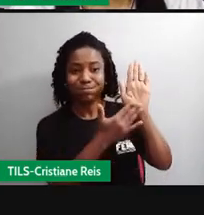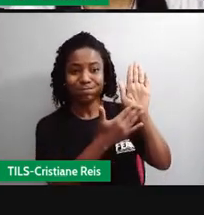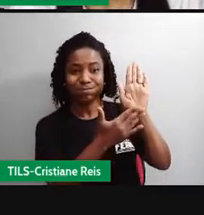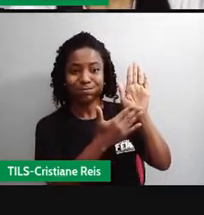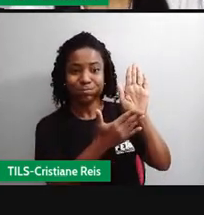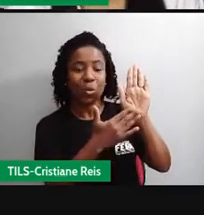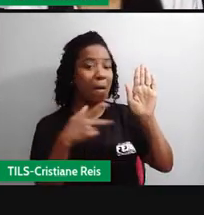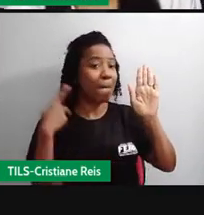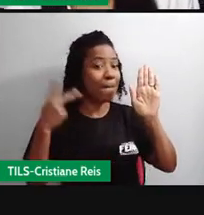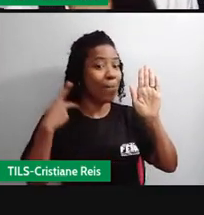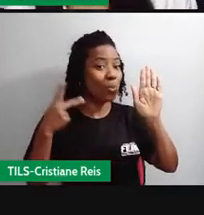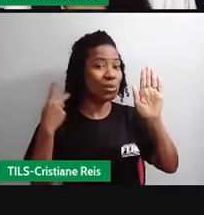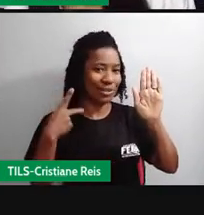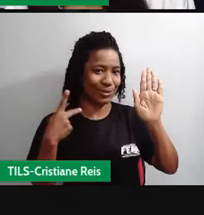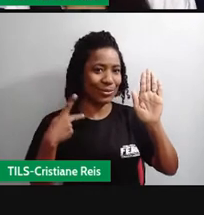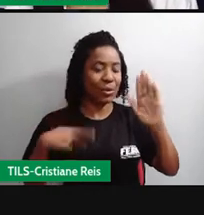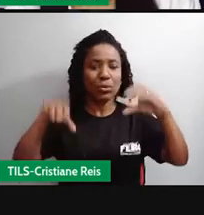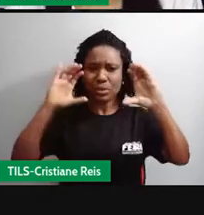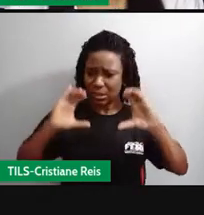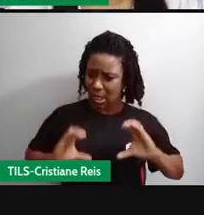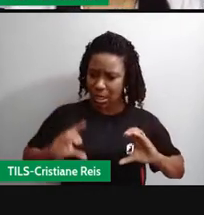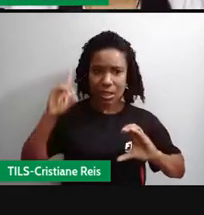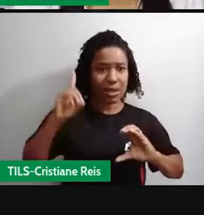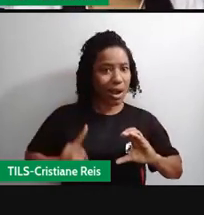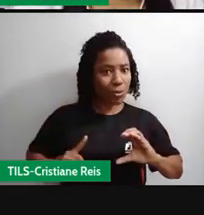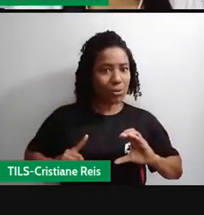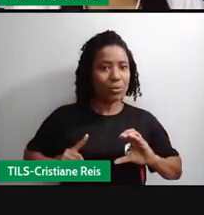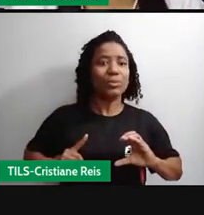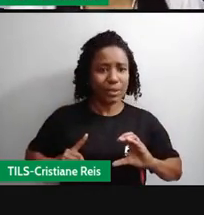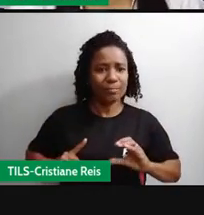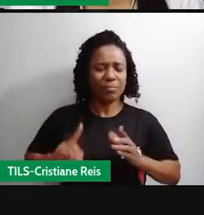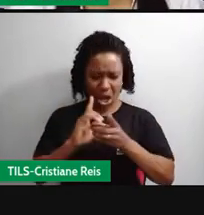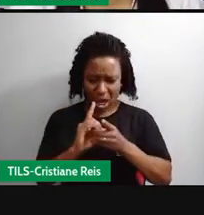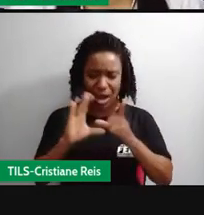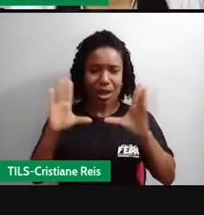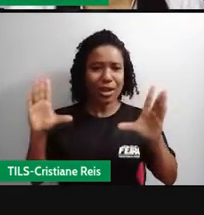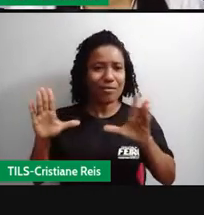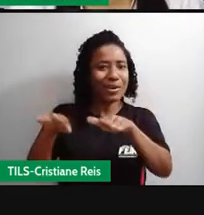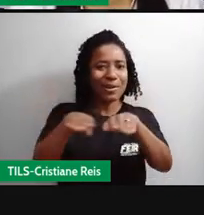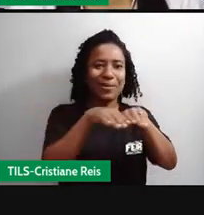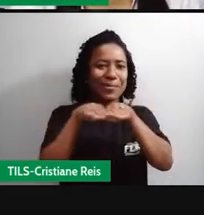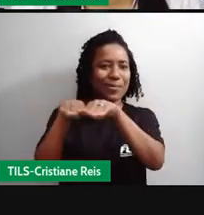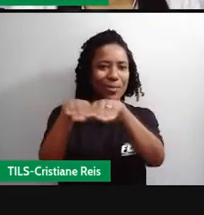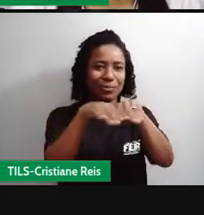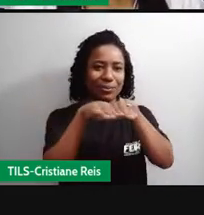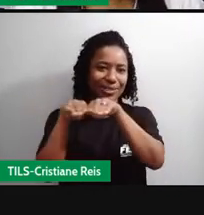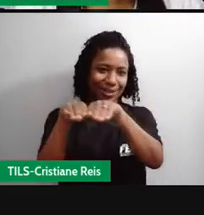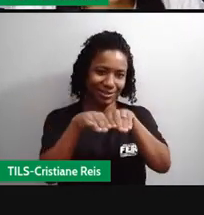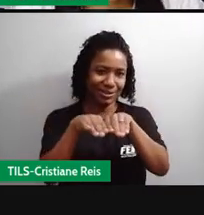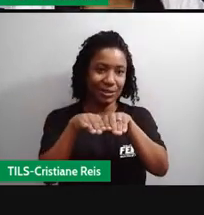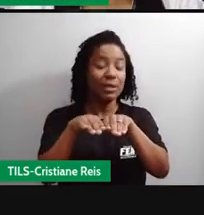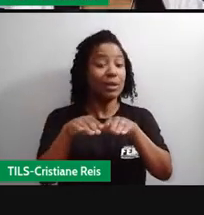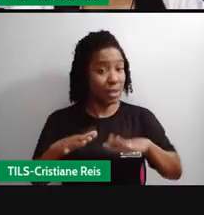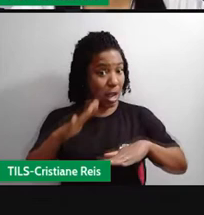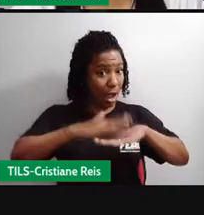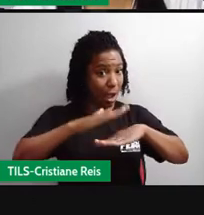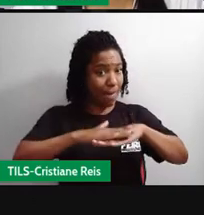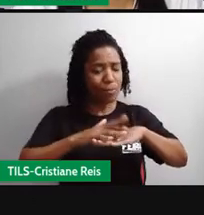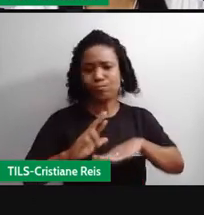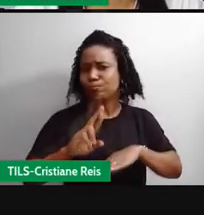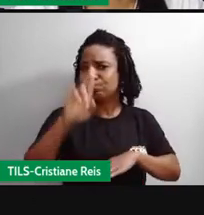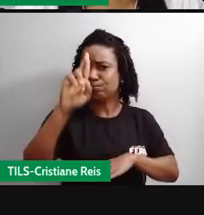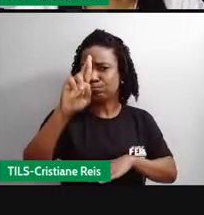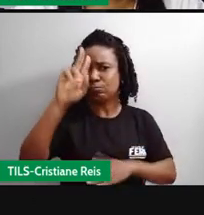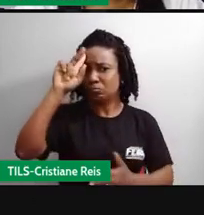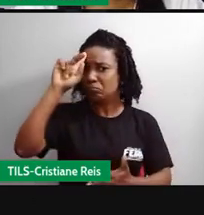baseiam-se no processo de igualdade, de liberdade, e que tem aí um poder, né, de escolher e de